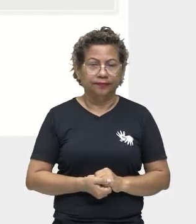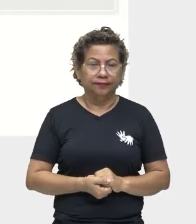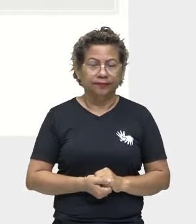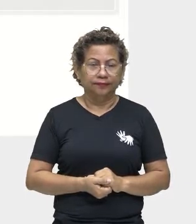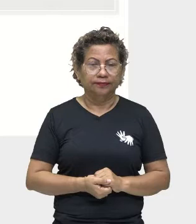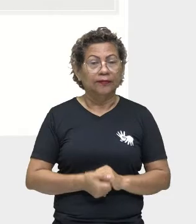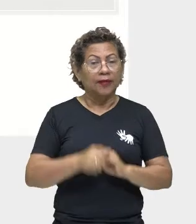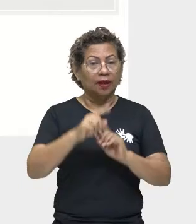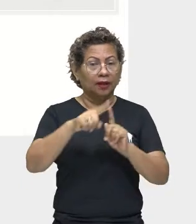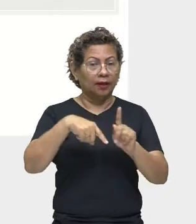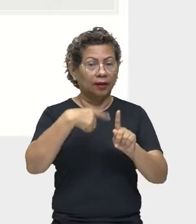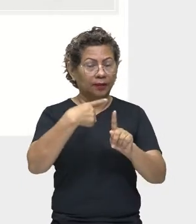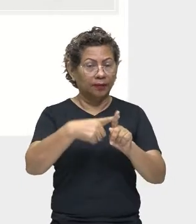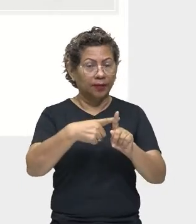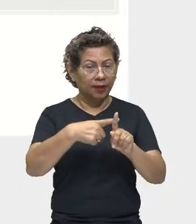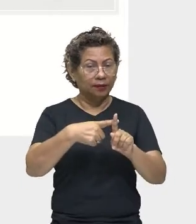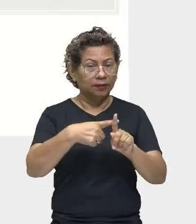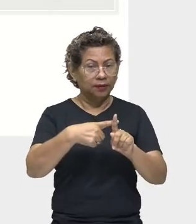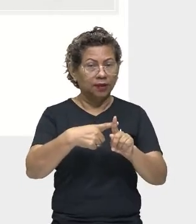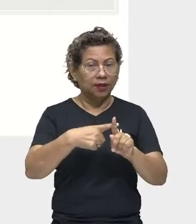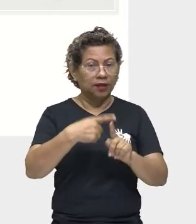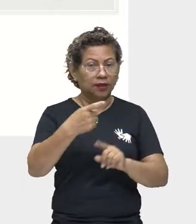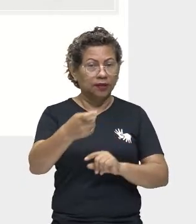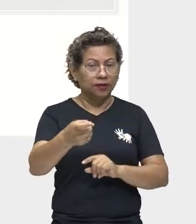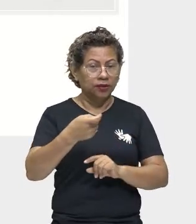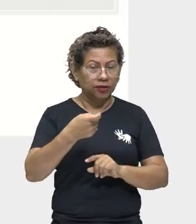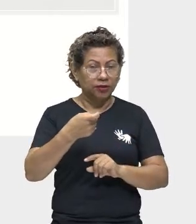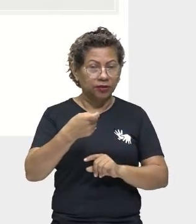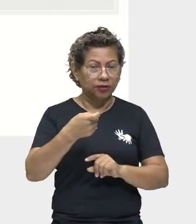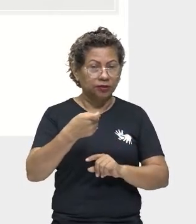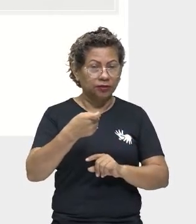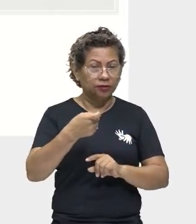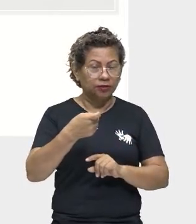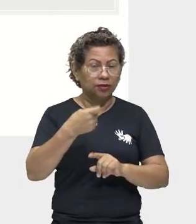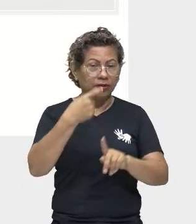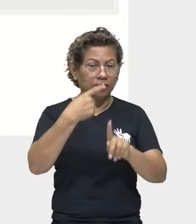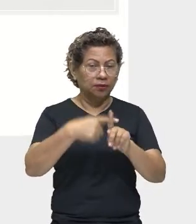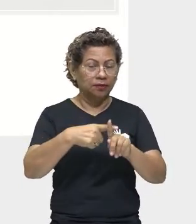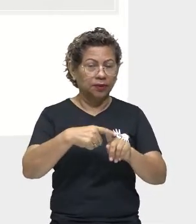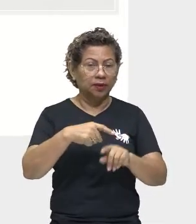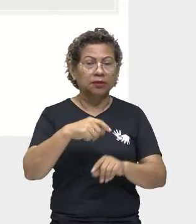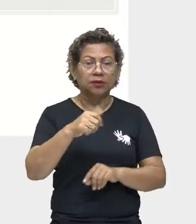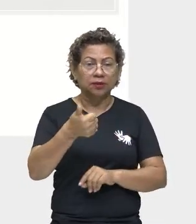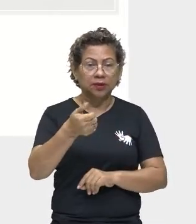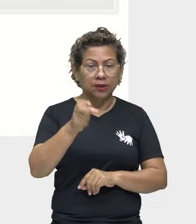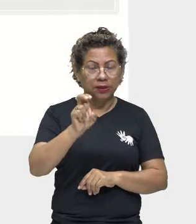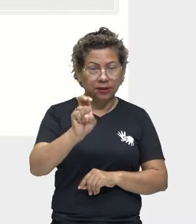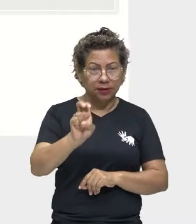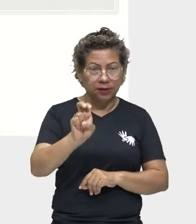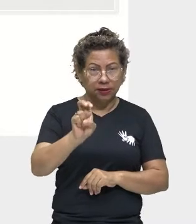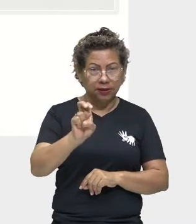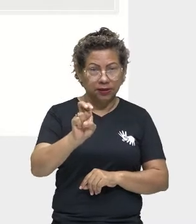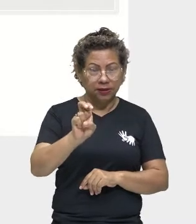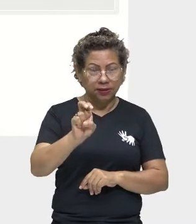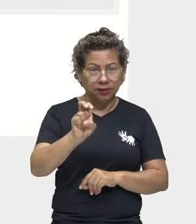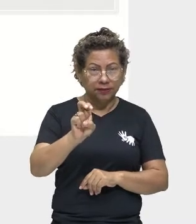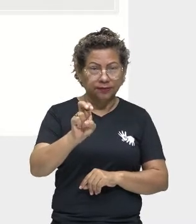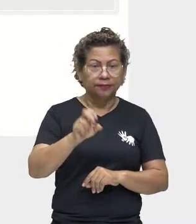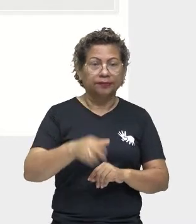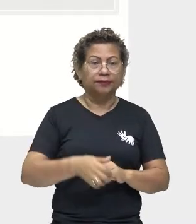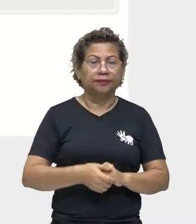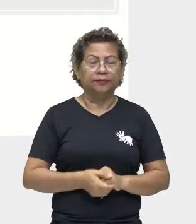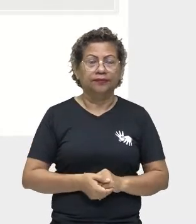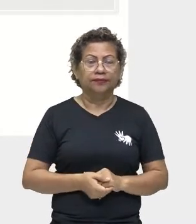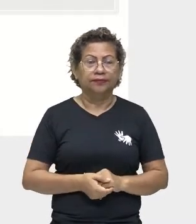mais x mais 15